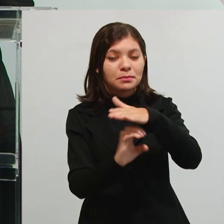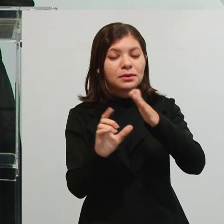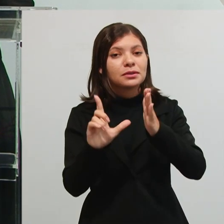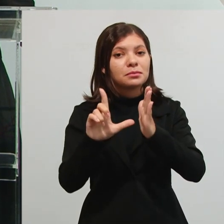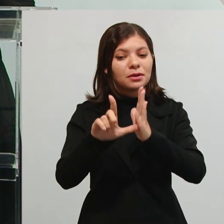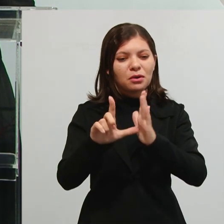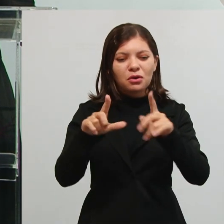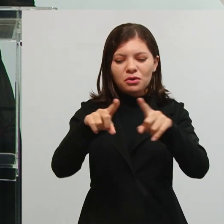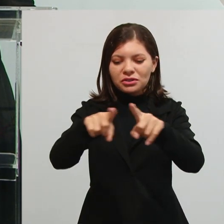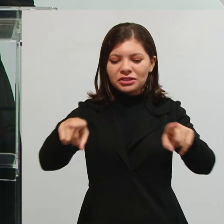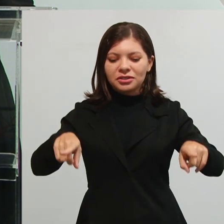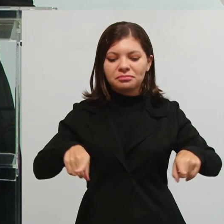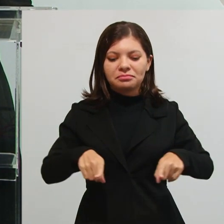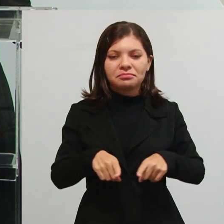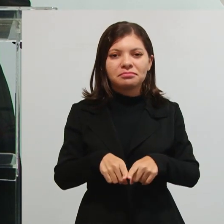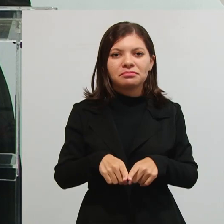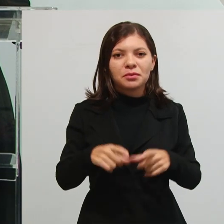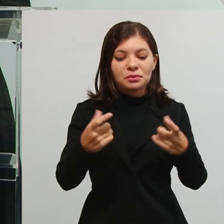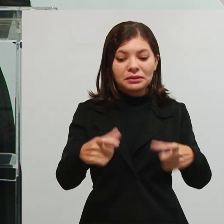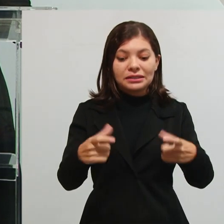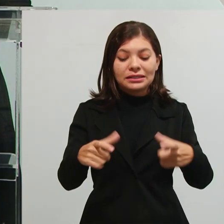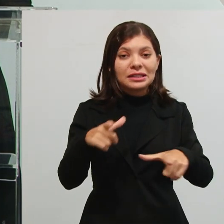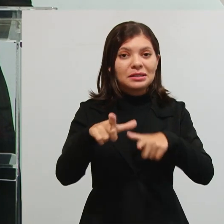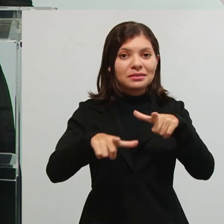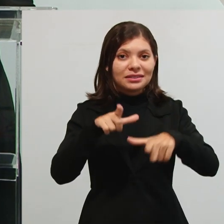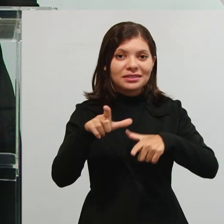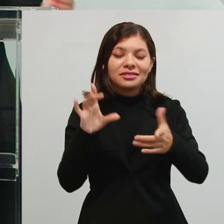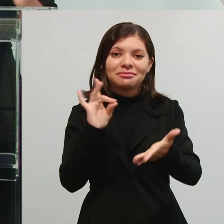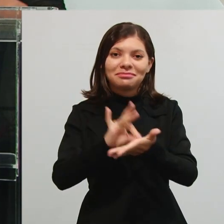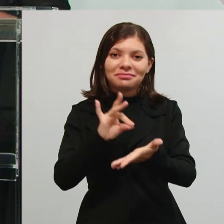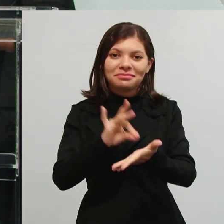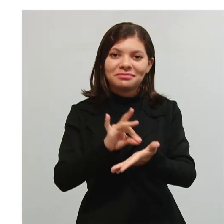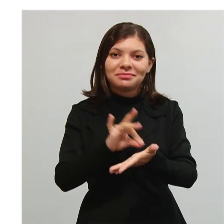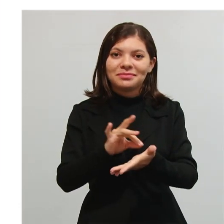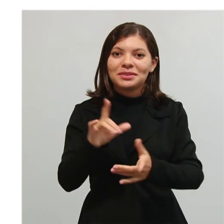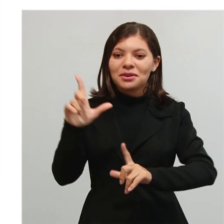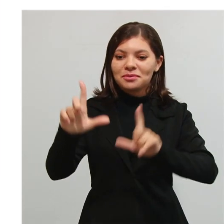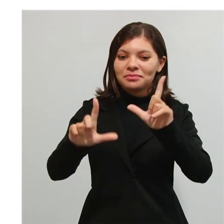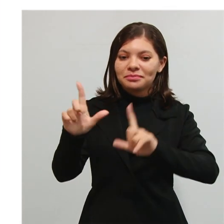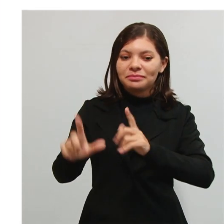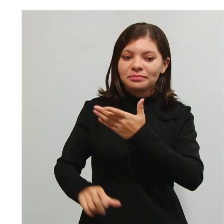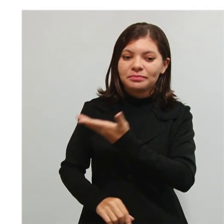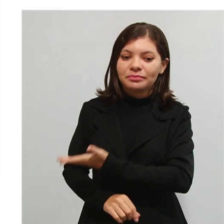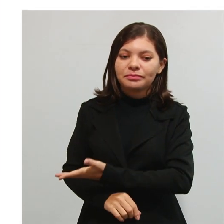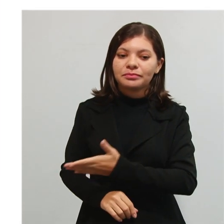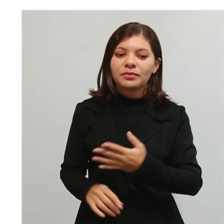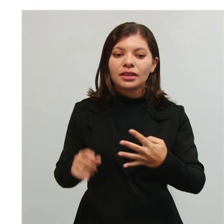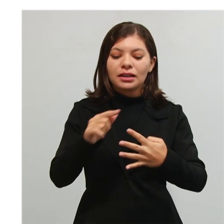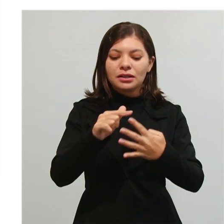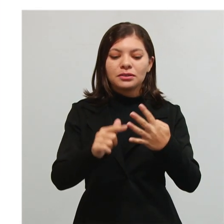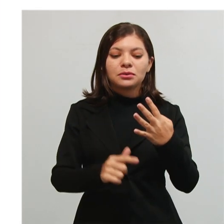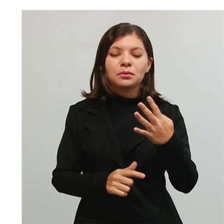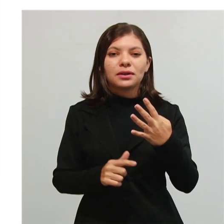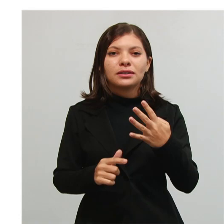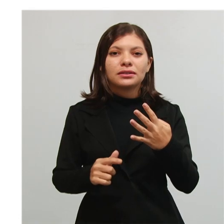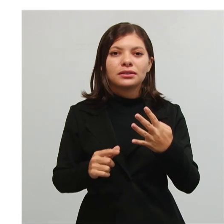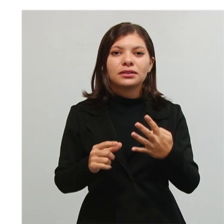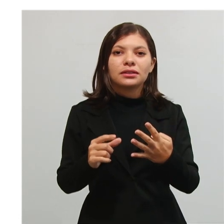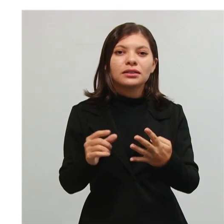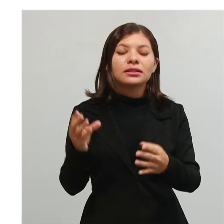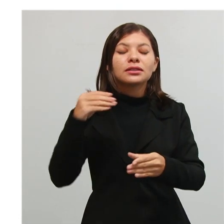onde esse atendente trabalha não é verdade então vejam lá comigo essas quatro fases estão